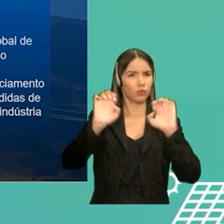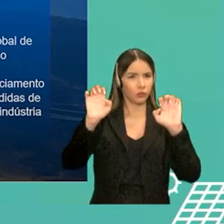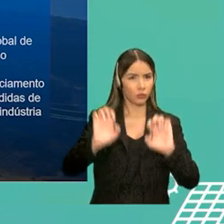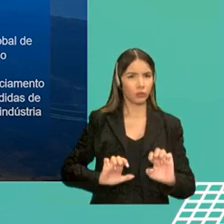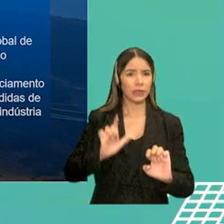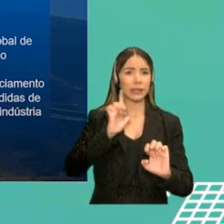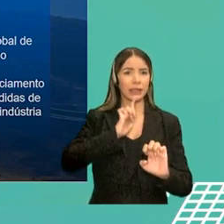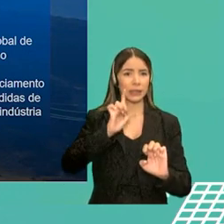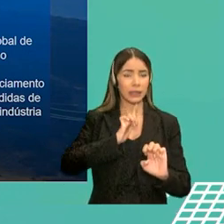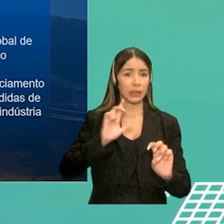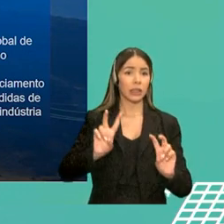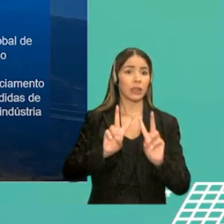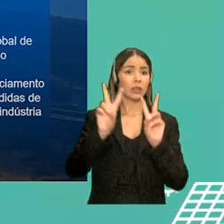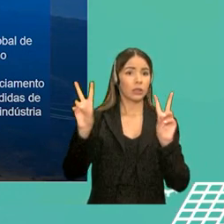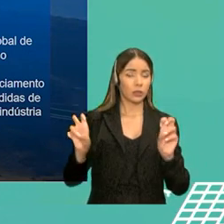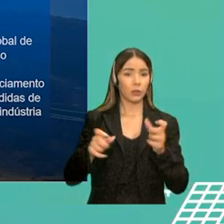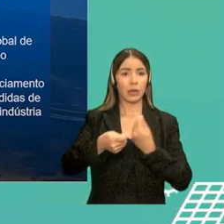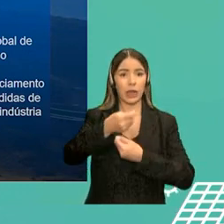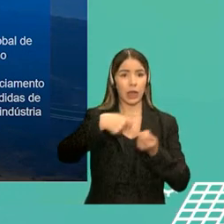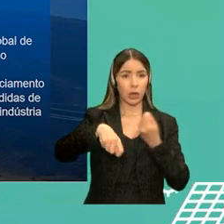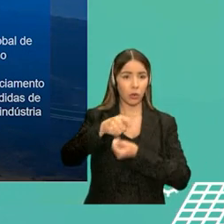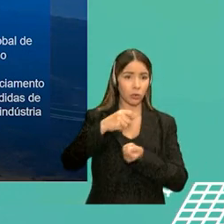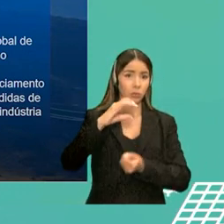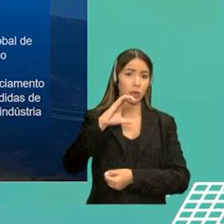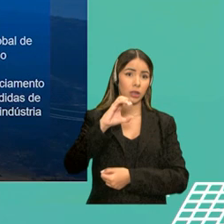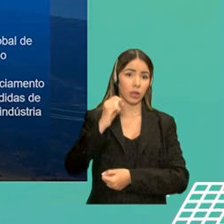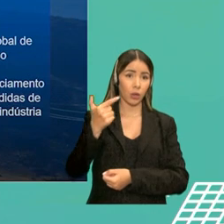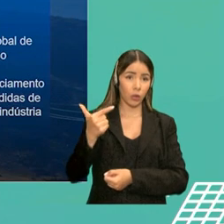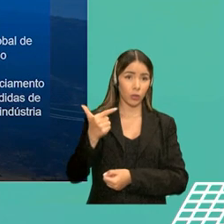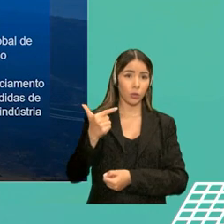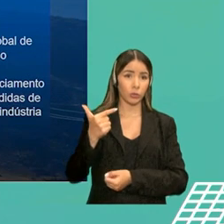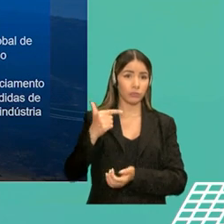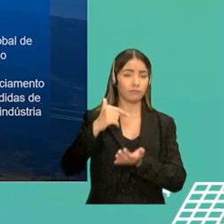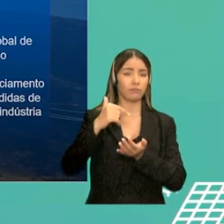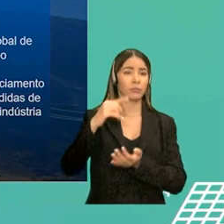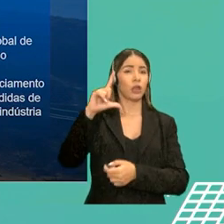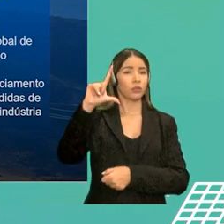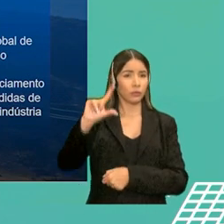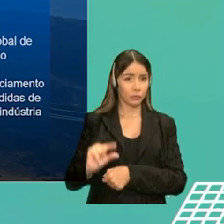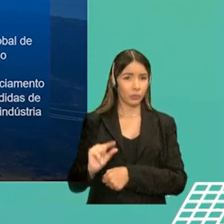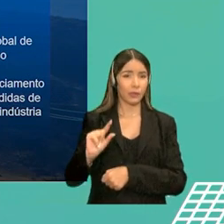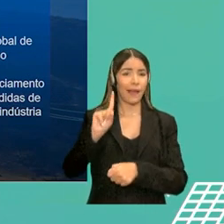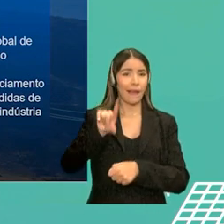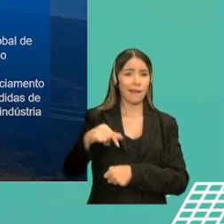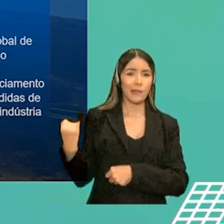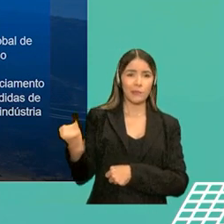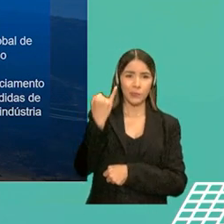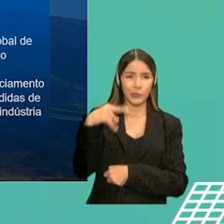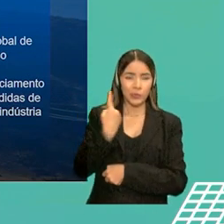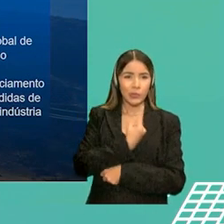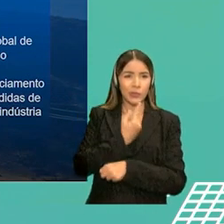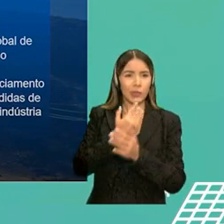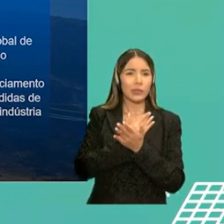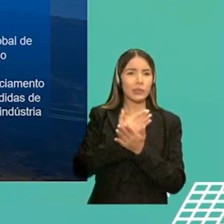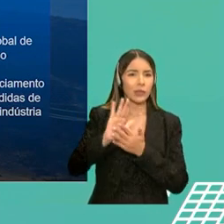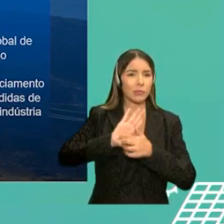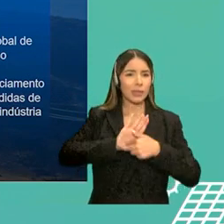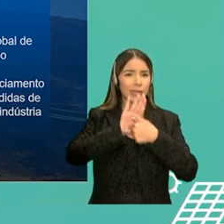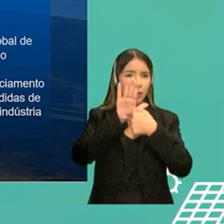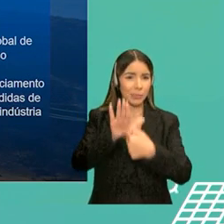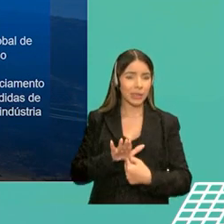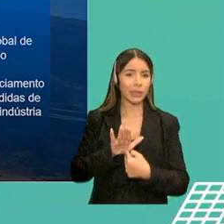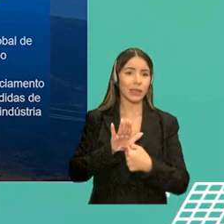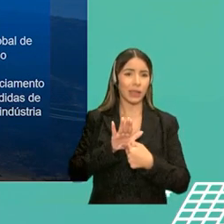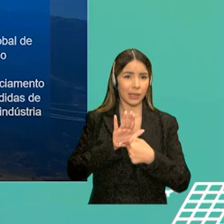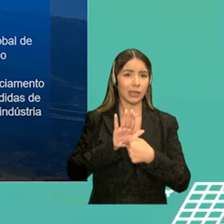transição para uma economia de baixo carbono. É sempre importante a gente começar uma apresentação principalmente